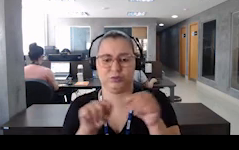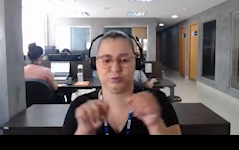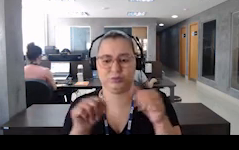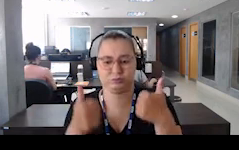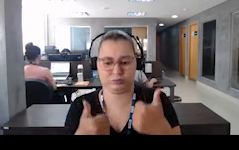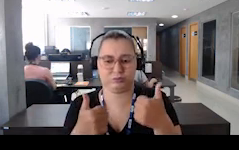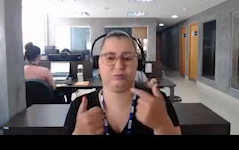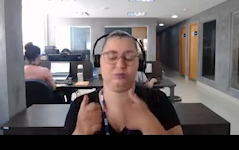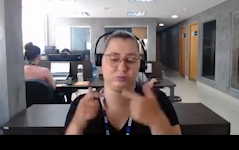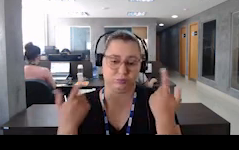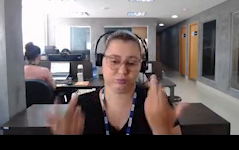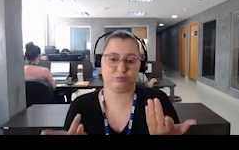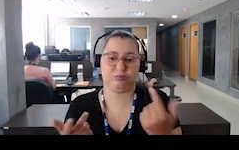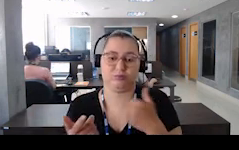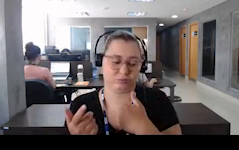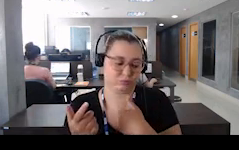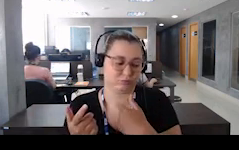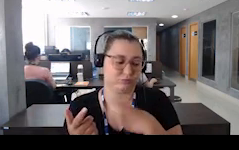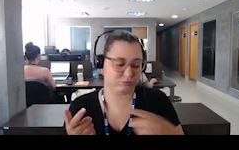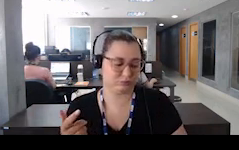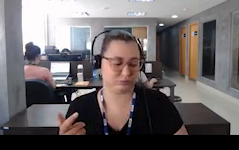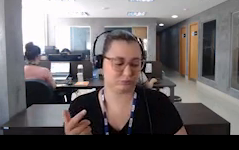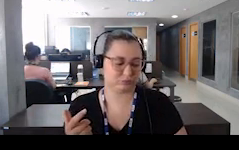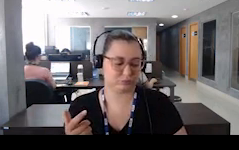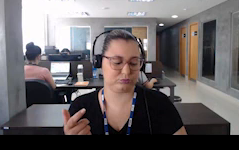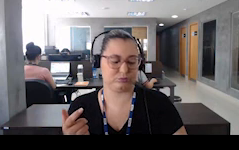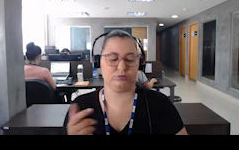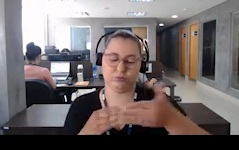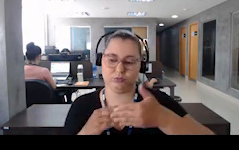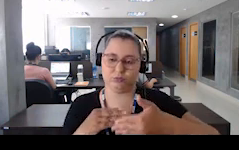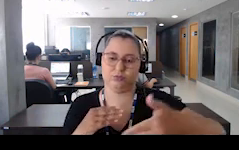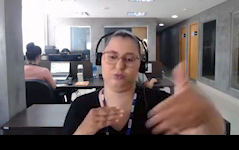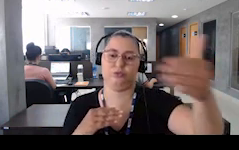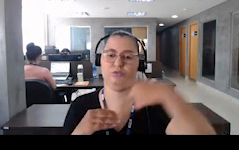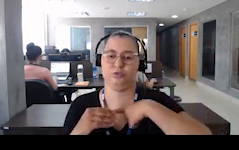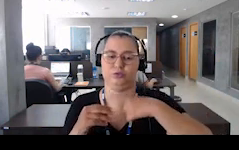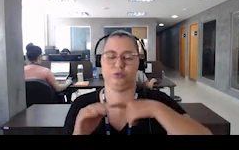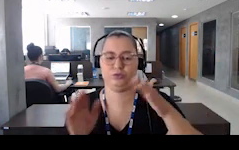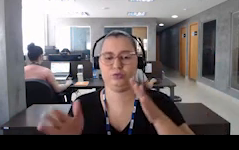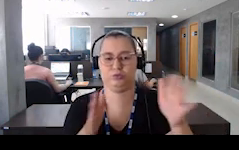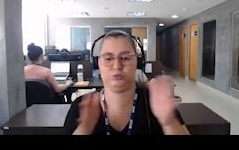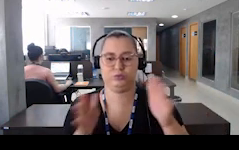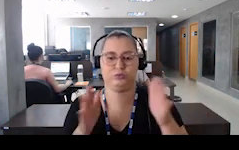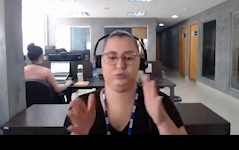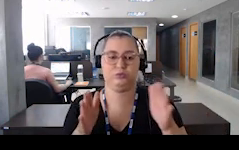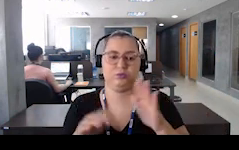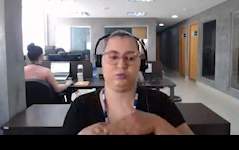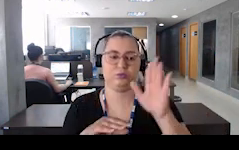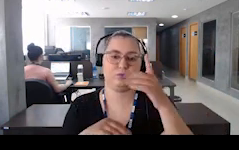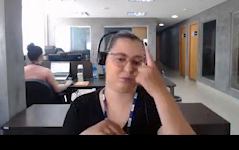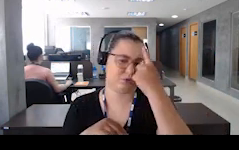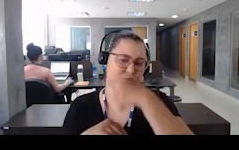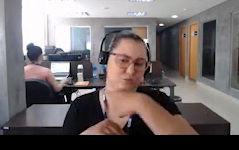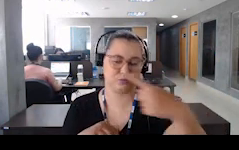vocês fazerem, né? Então, assim, provavelmente a gente vai ter que estender esse prazo aqui, ó, esse prazo por pelo